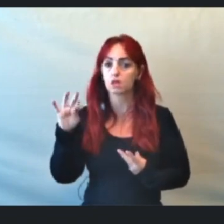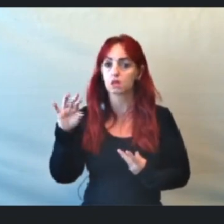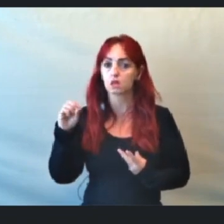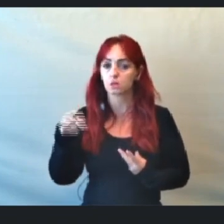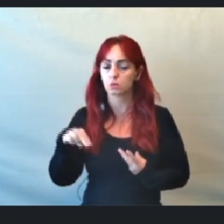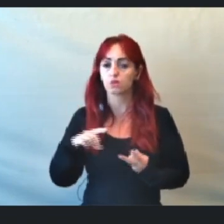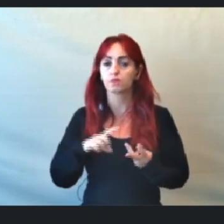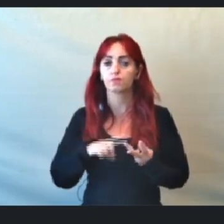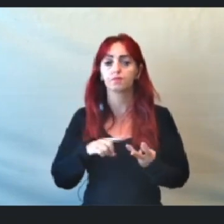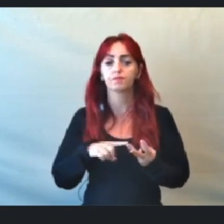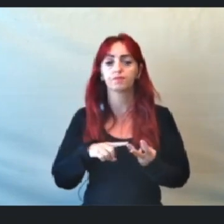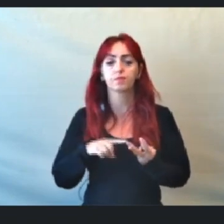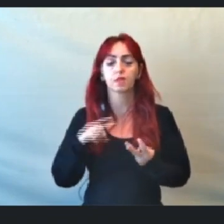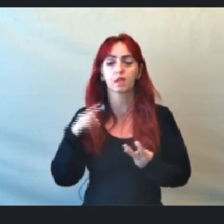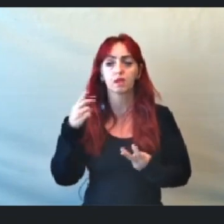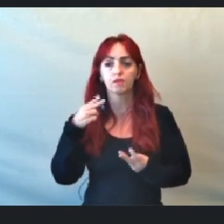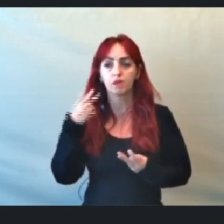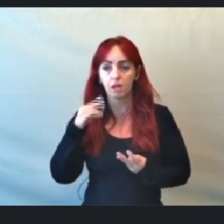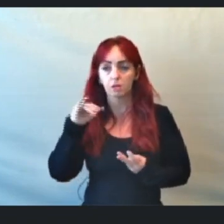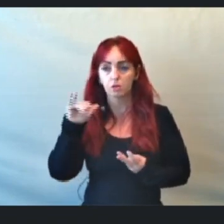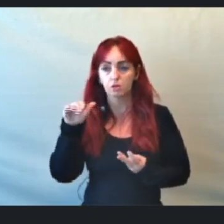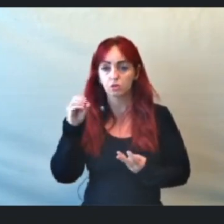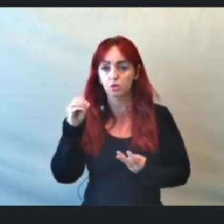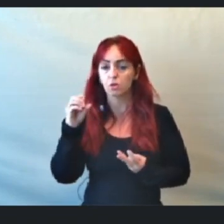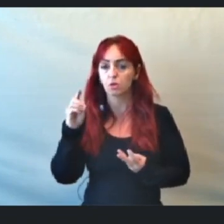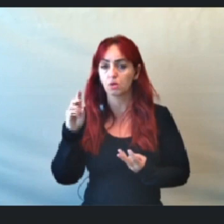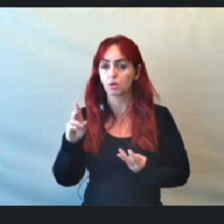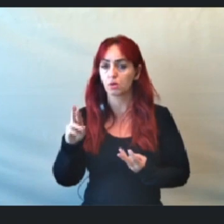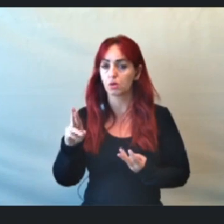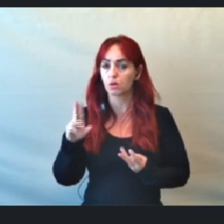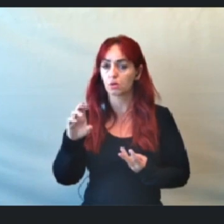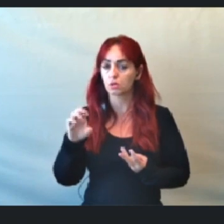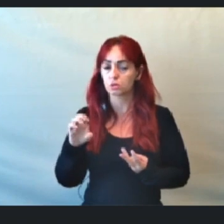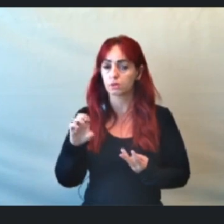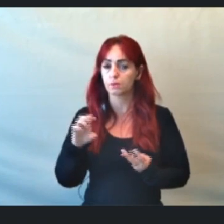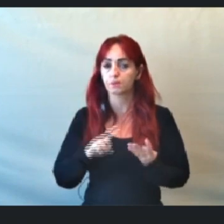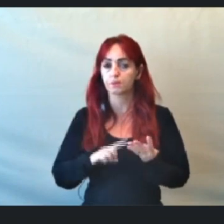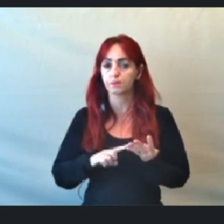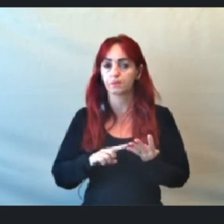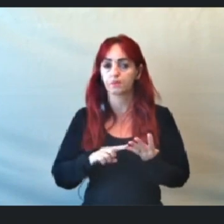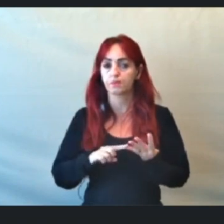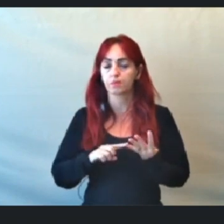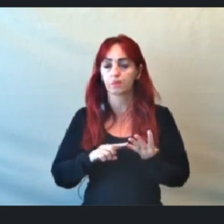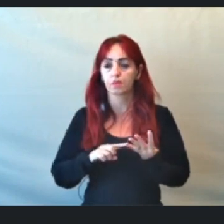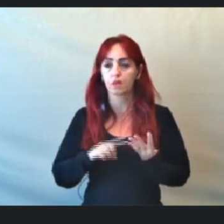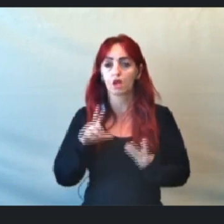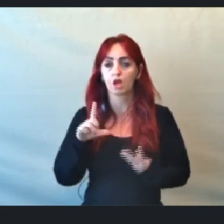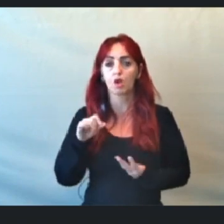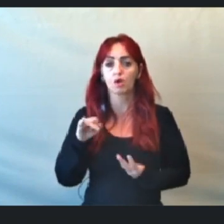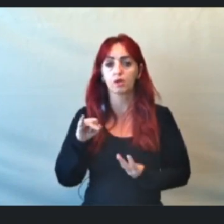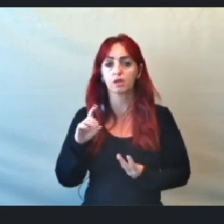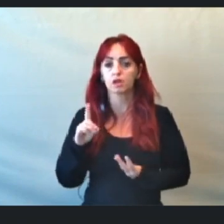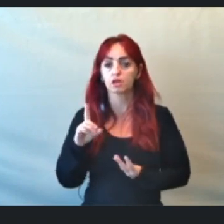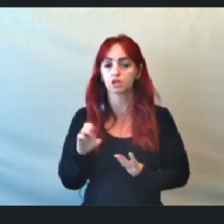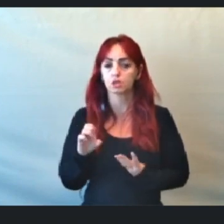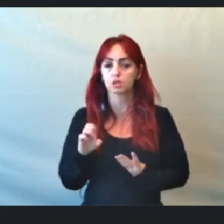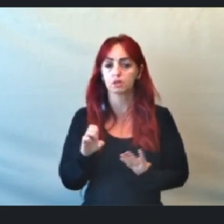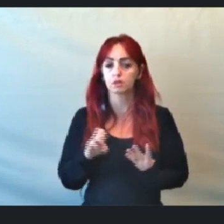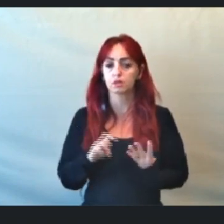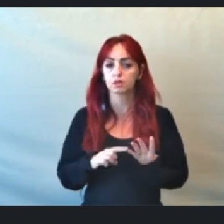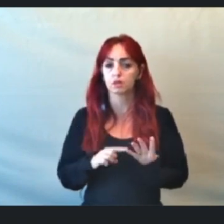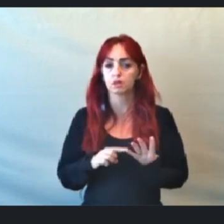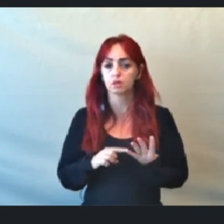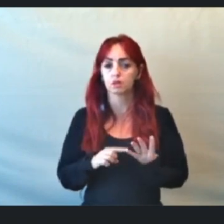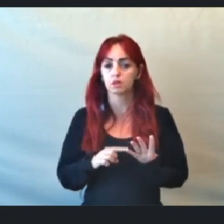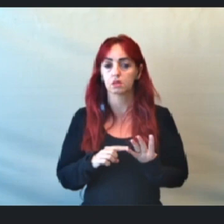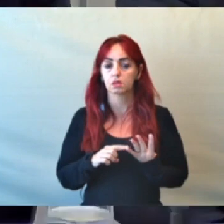Santos? Eu voto com o requerimento. Como vota a vereadora Luíde Gonçalves? Como vota o vereador Henrique Braga?